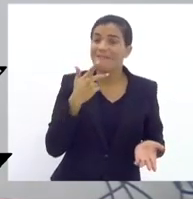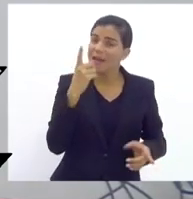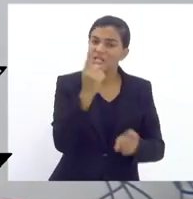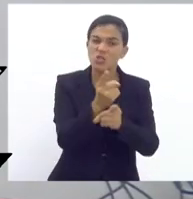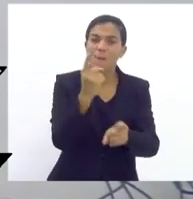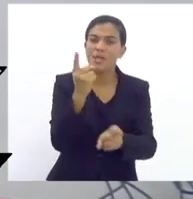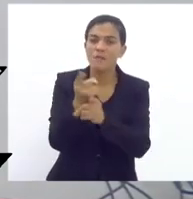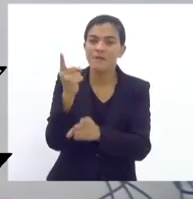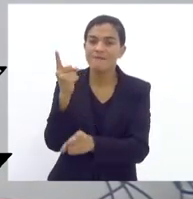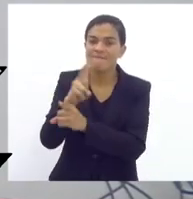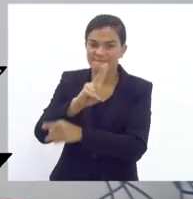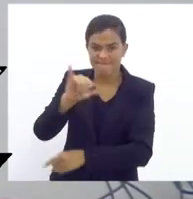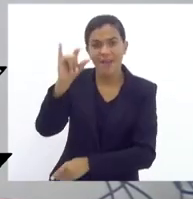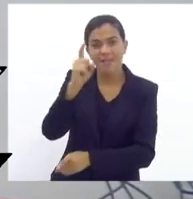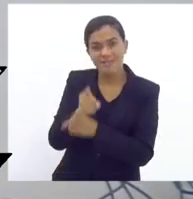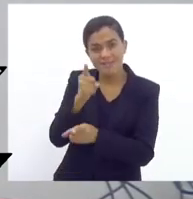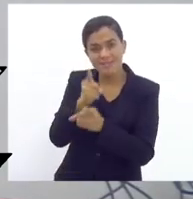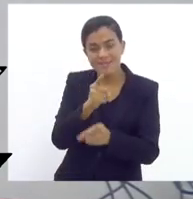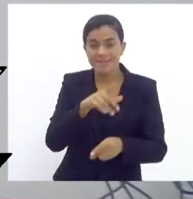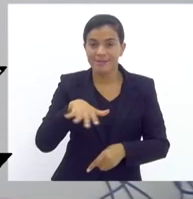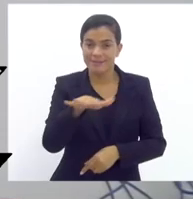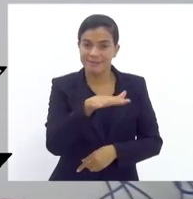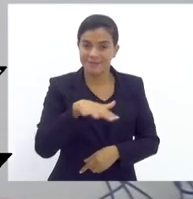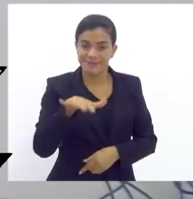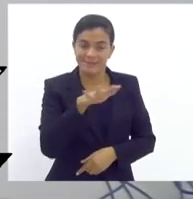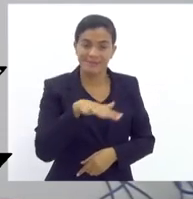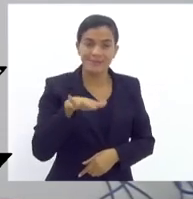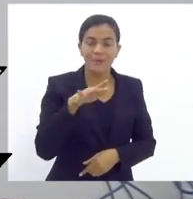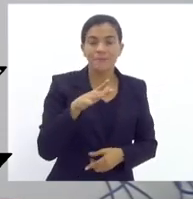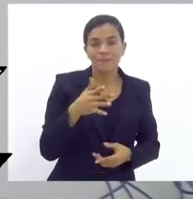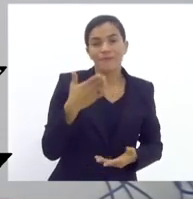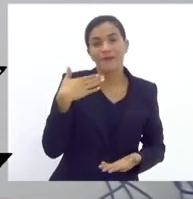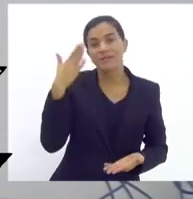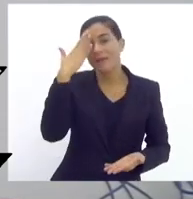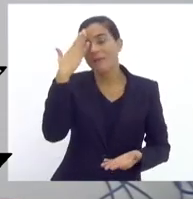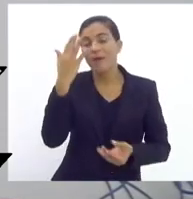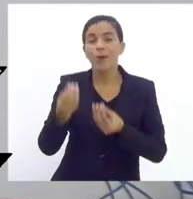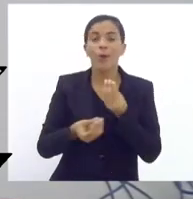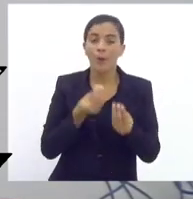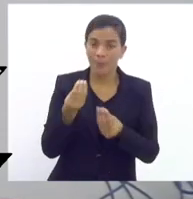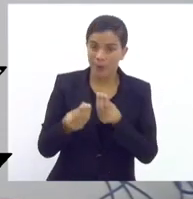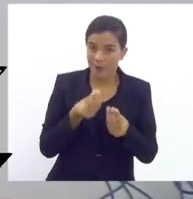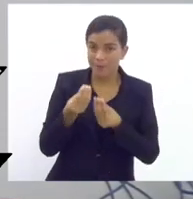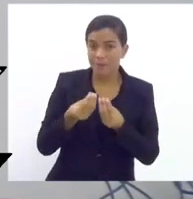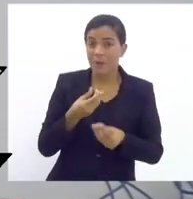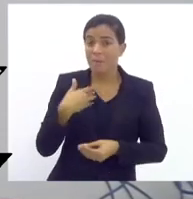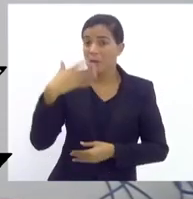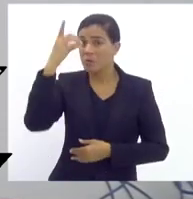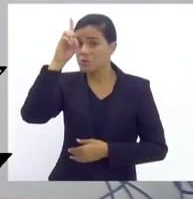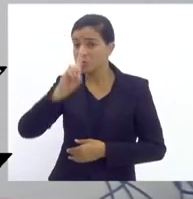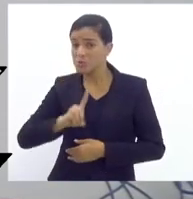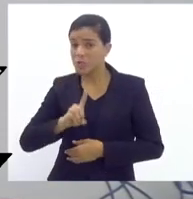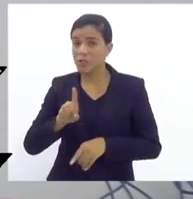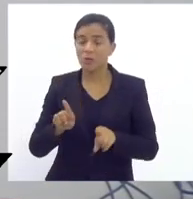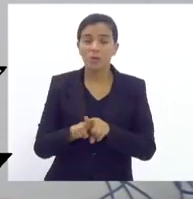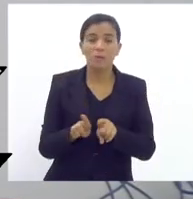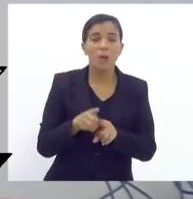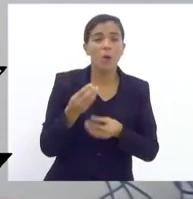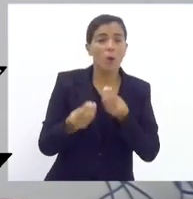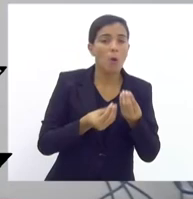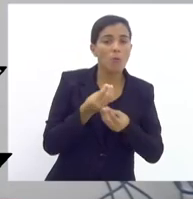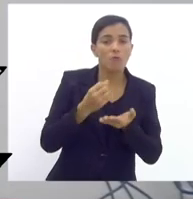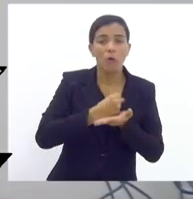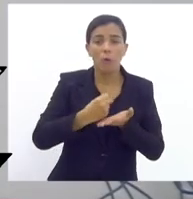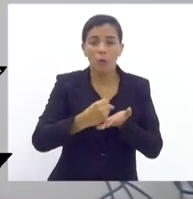descobrir quando acontece uma situação que ele vai querer saber como é que é meu direto Como foi esse